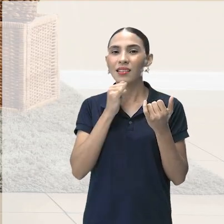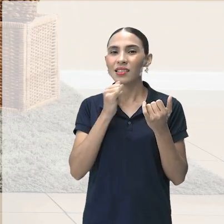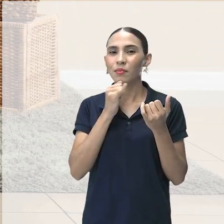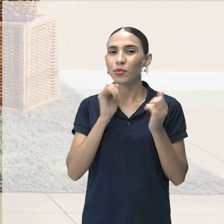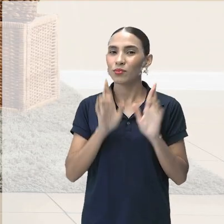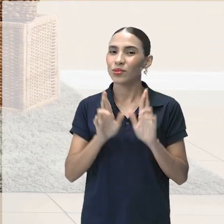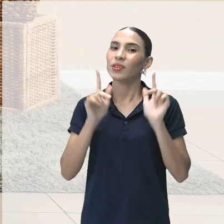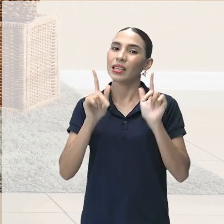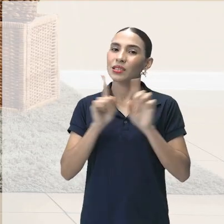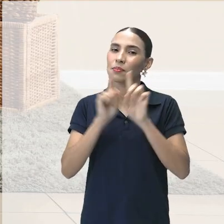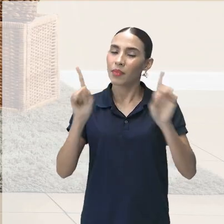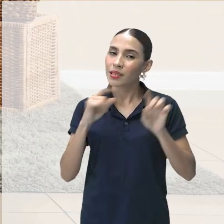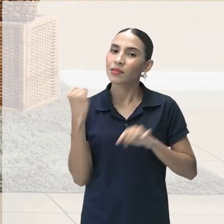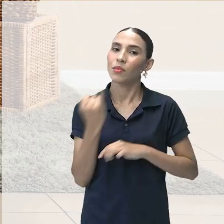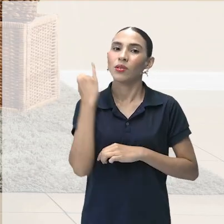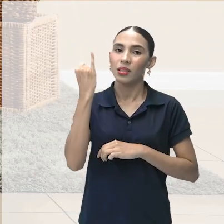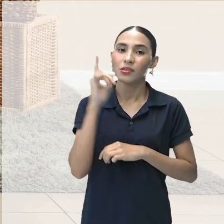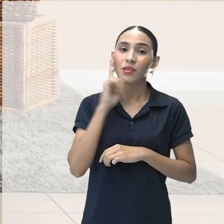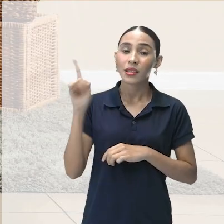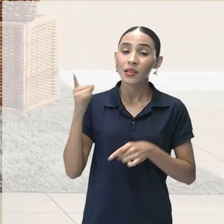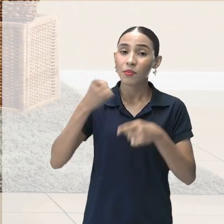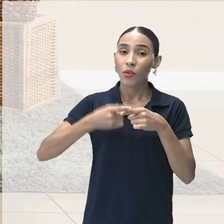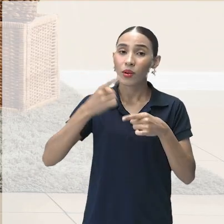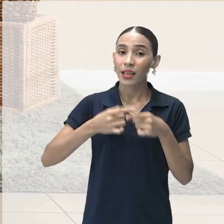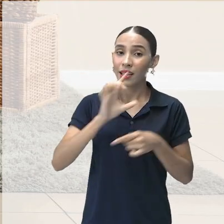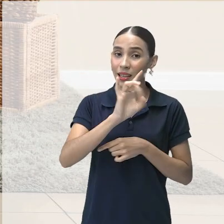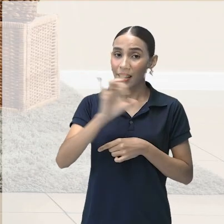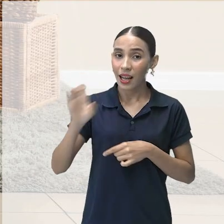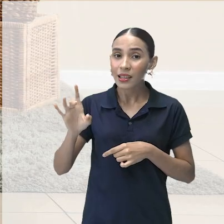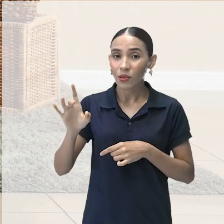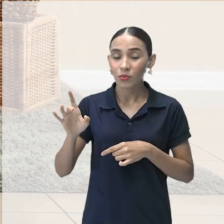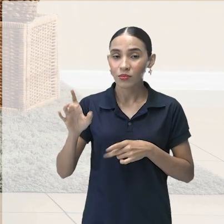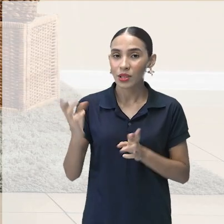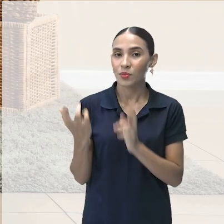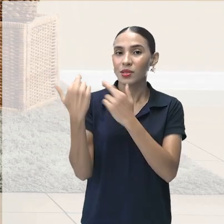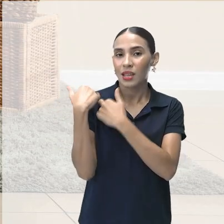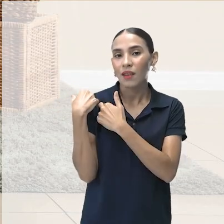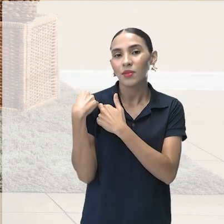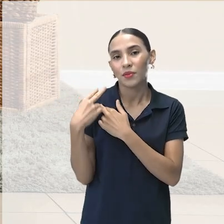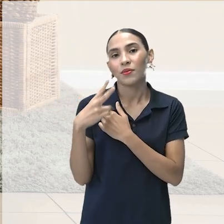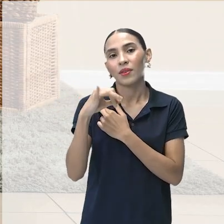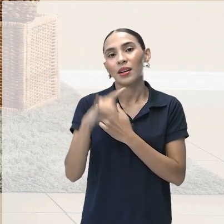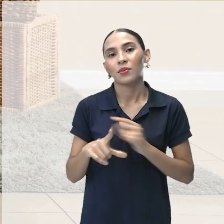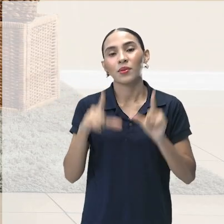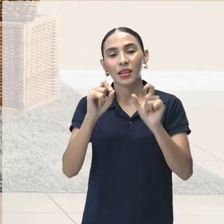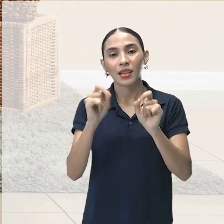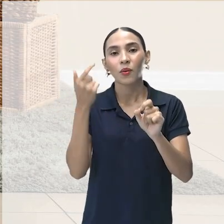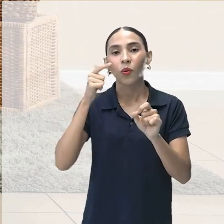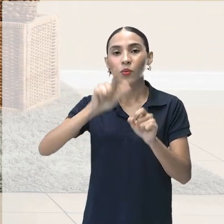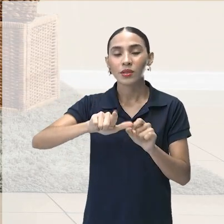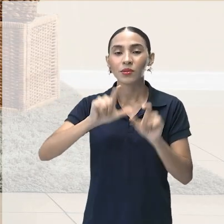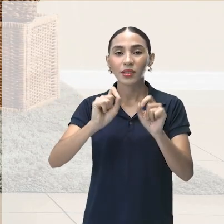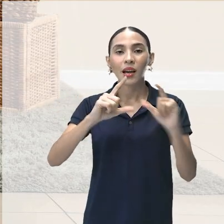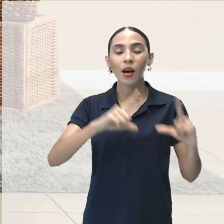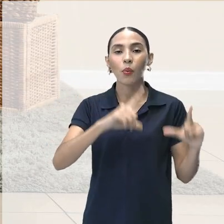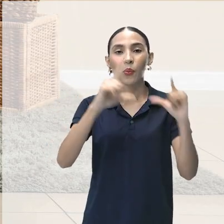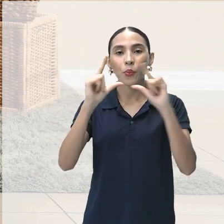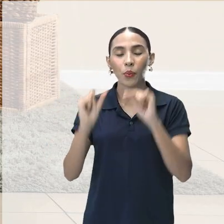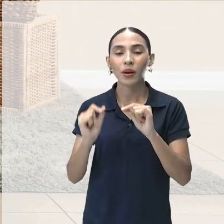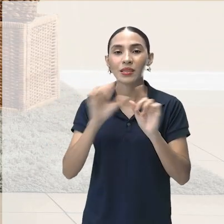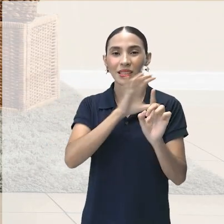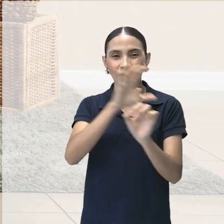e faz uma diferença muito grande, pois cada um fazendo a sua parte, nós vamos então conseguir reduzir